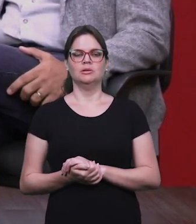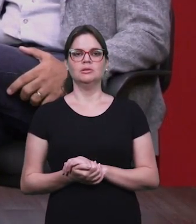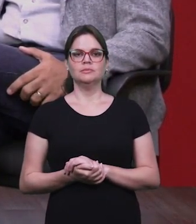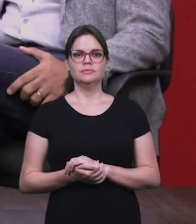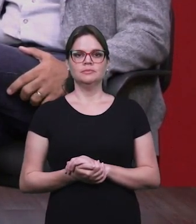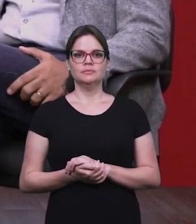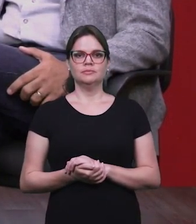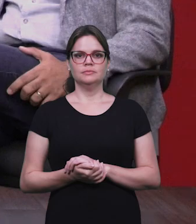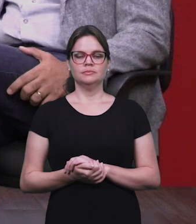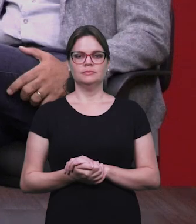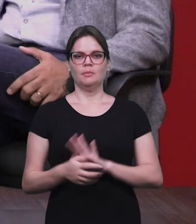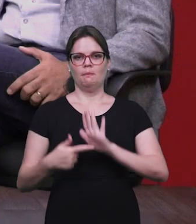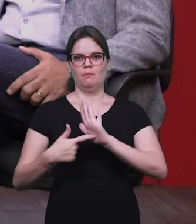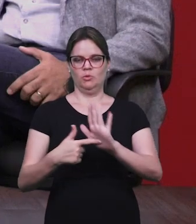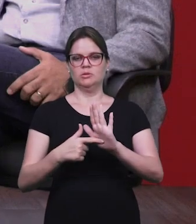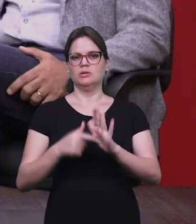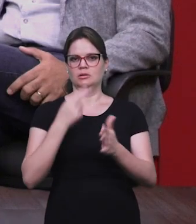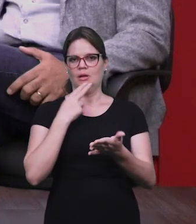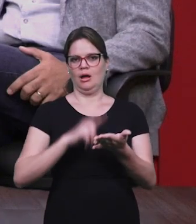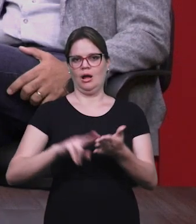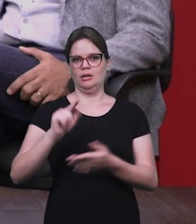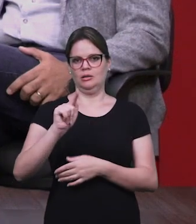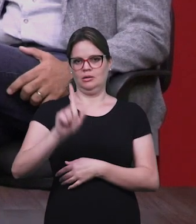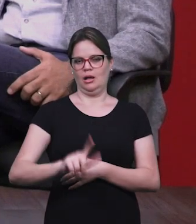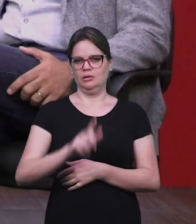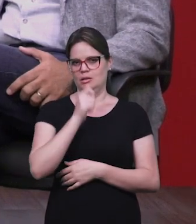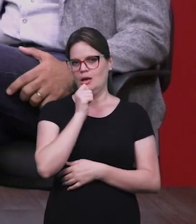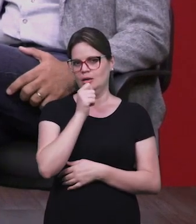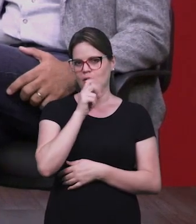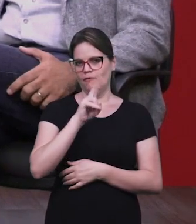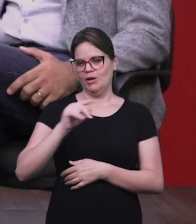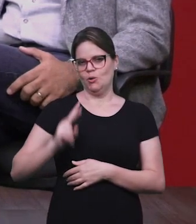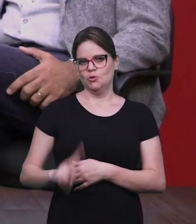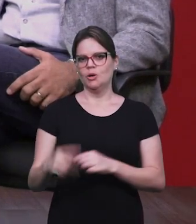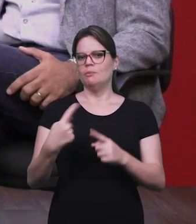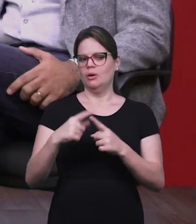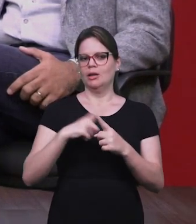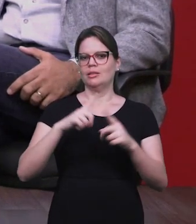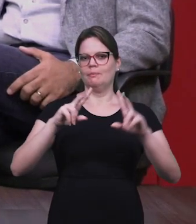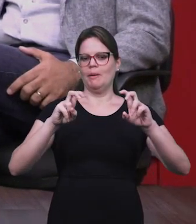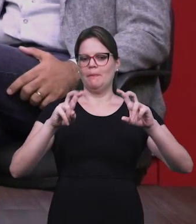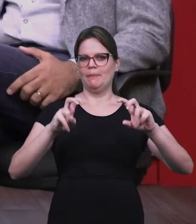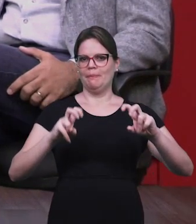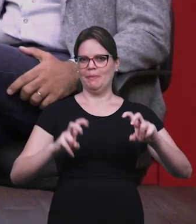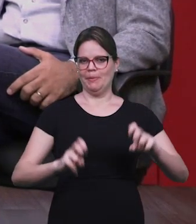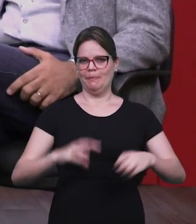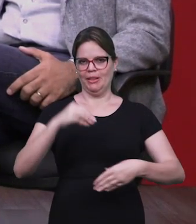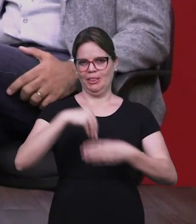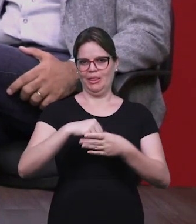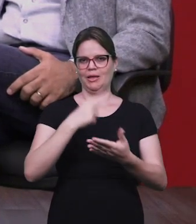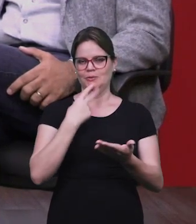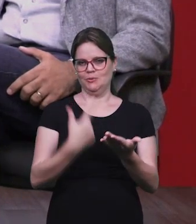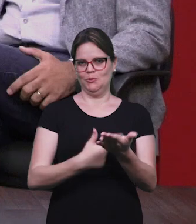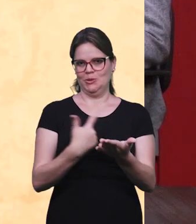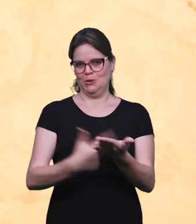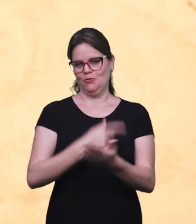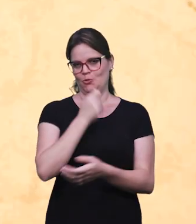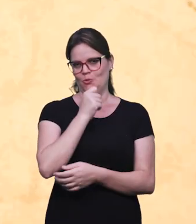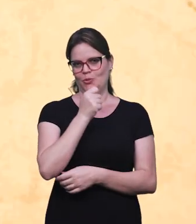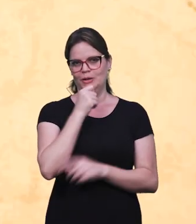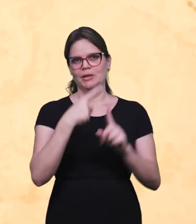falando da carta aos Gálatas, porque tem muita coisa aqui, mas eu vou deixar